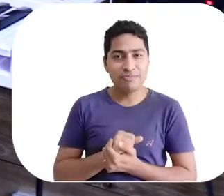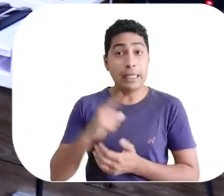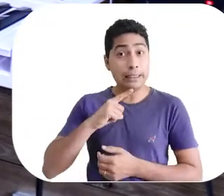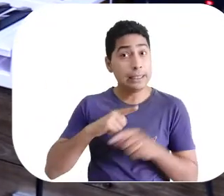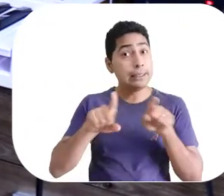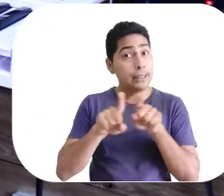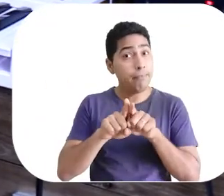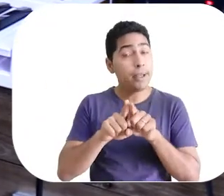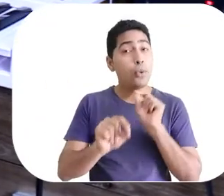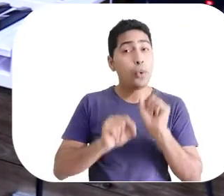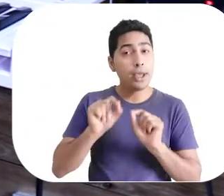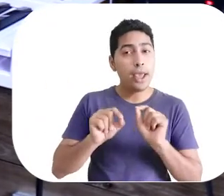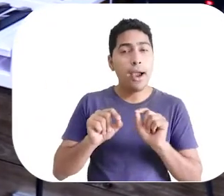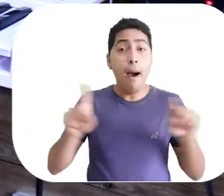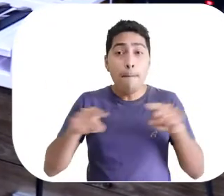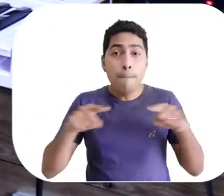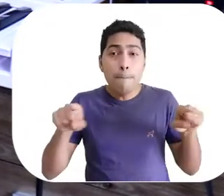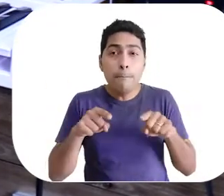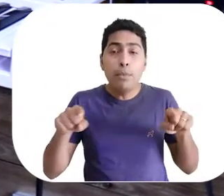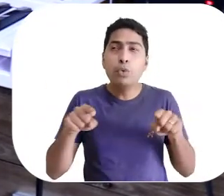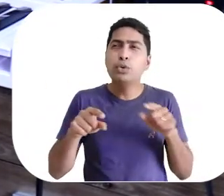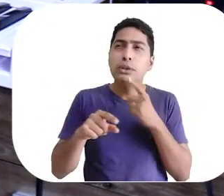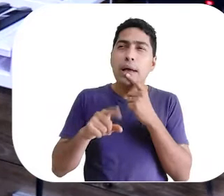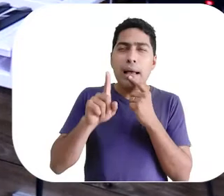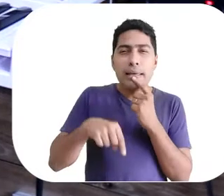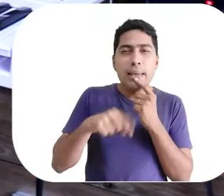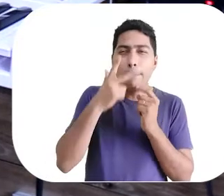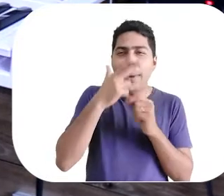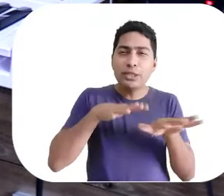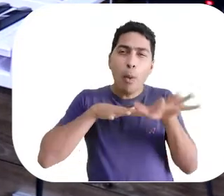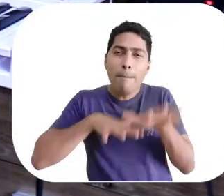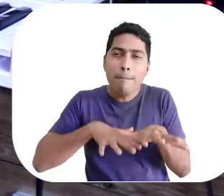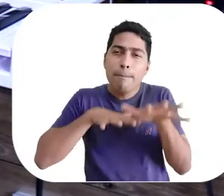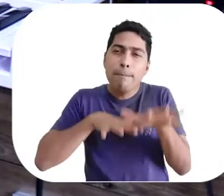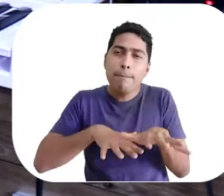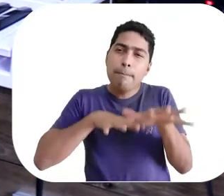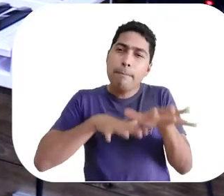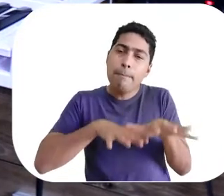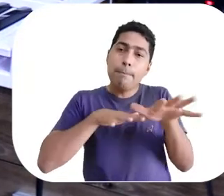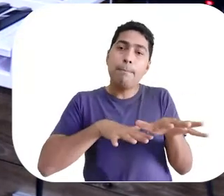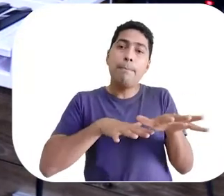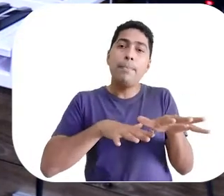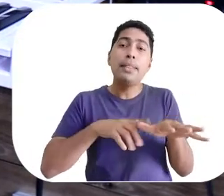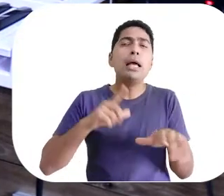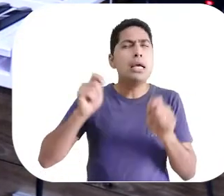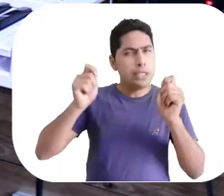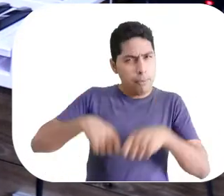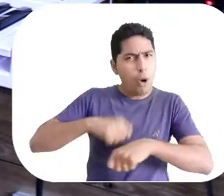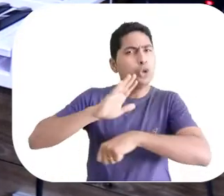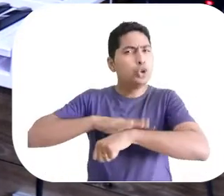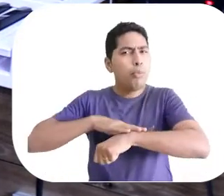também uma música que é uma polka marcha, né? Que ela cabe no